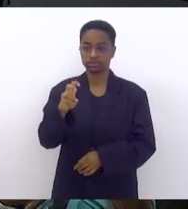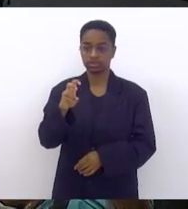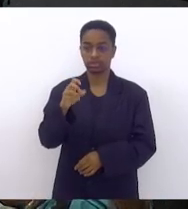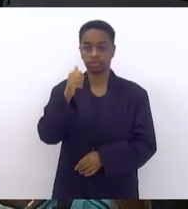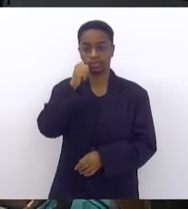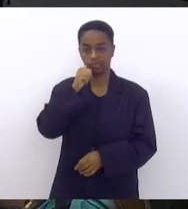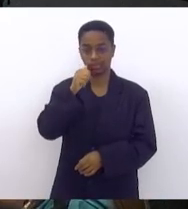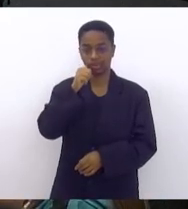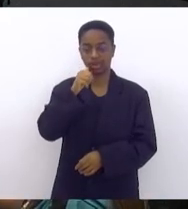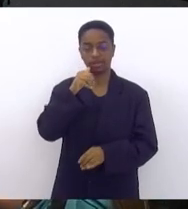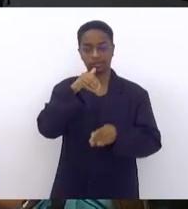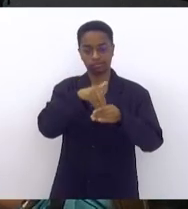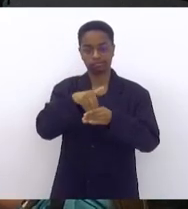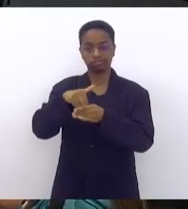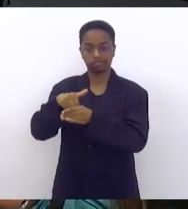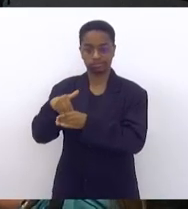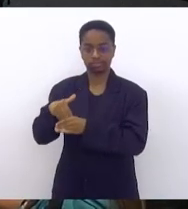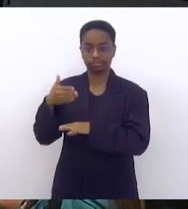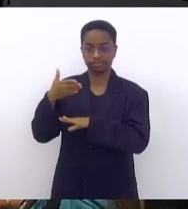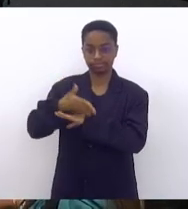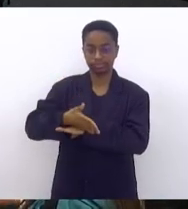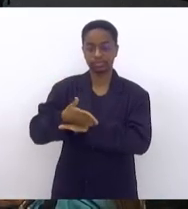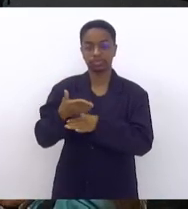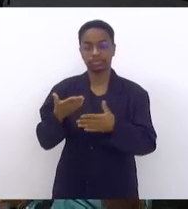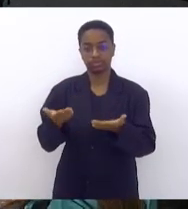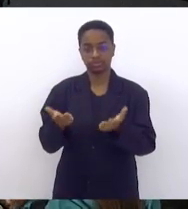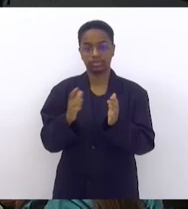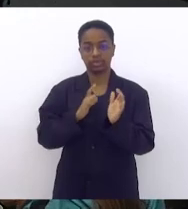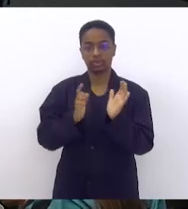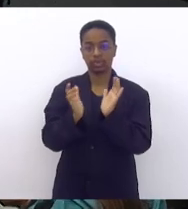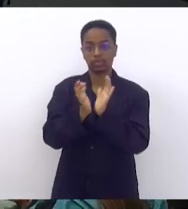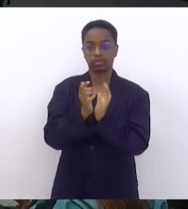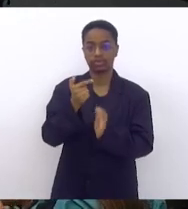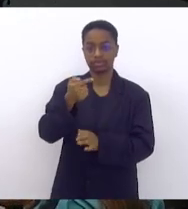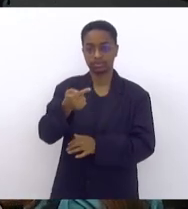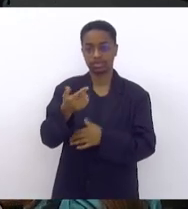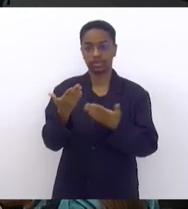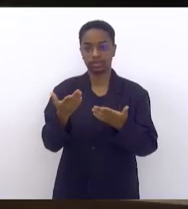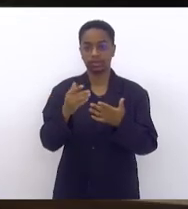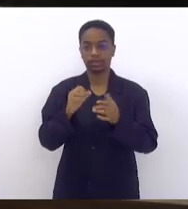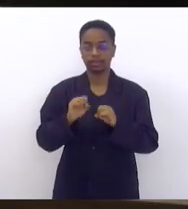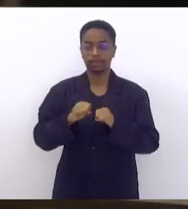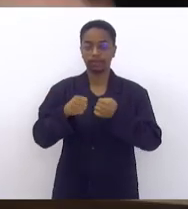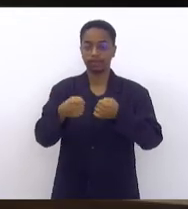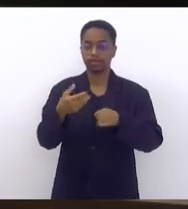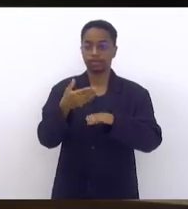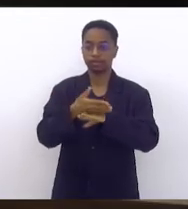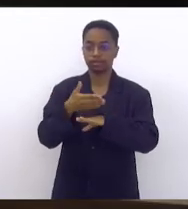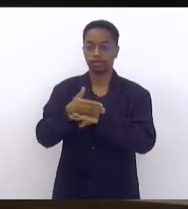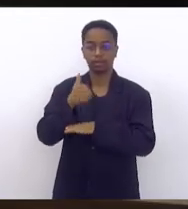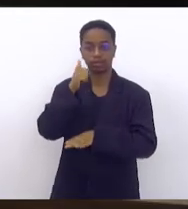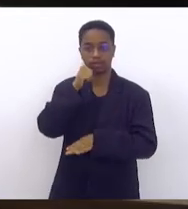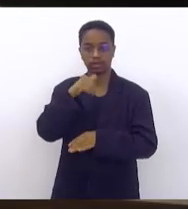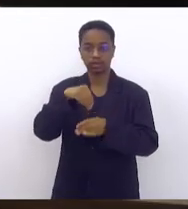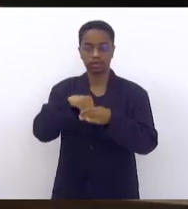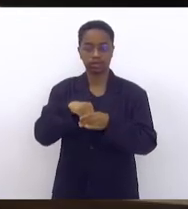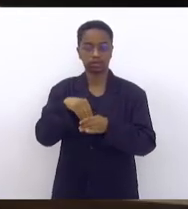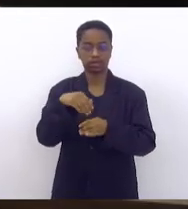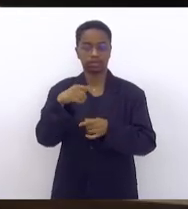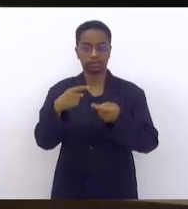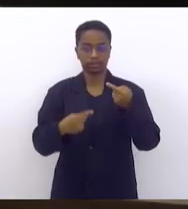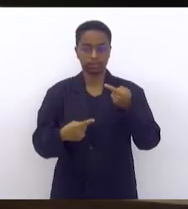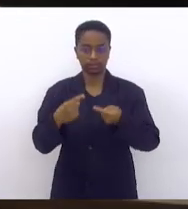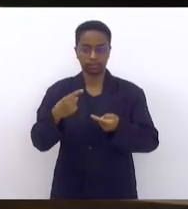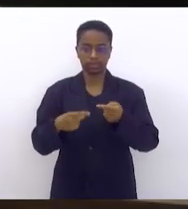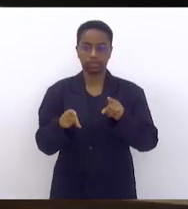5 parlamentares, 5 mulheres eleitas, uma bancada de 7, portanto, uma alegria para a gente que defende a maior participação da mulher da política, né, e tal. Eu queria